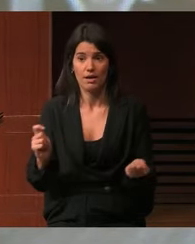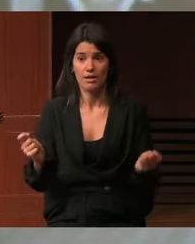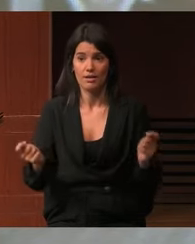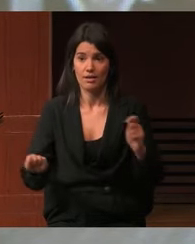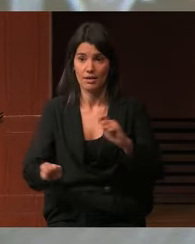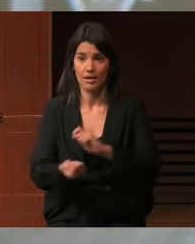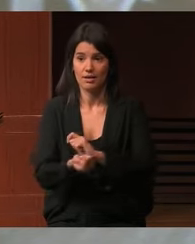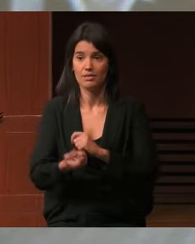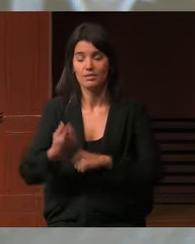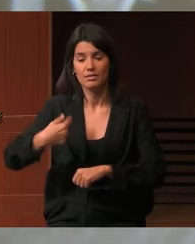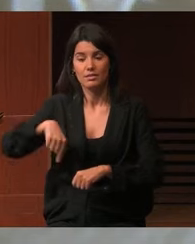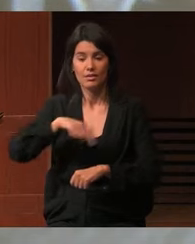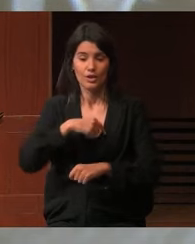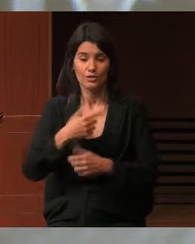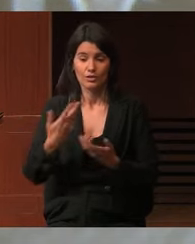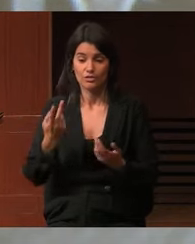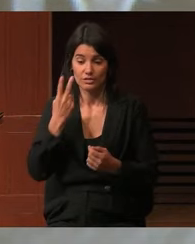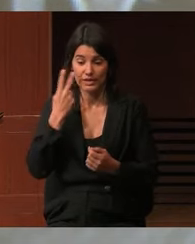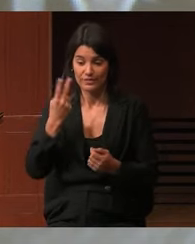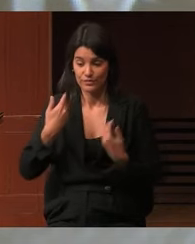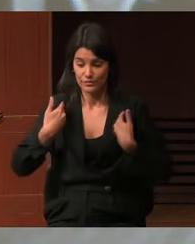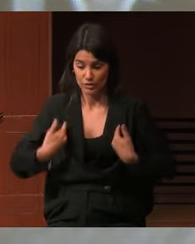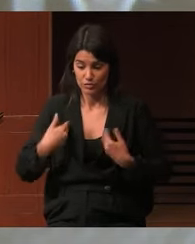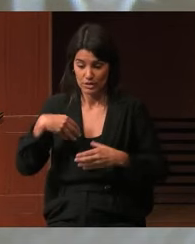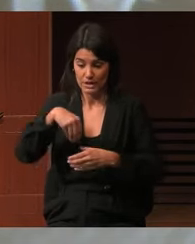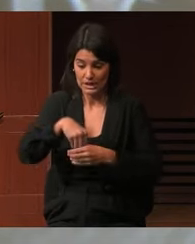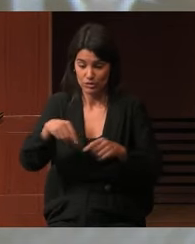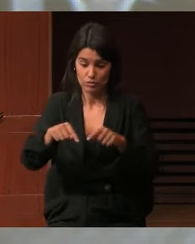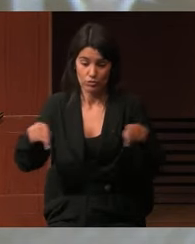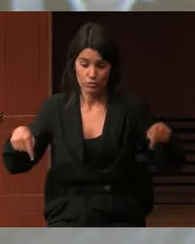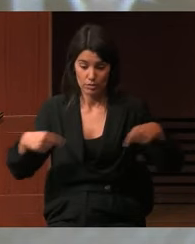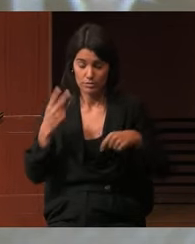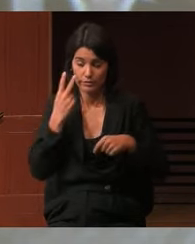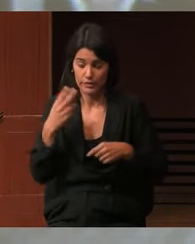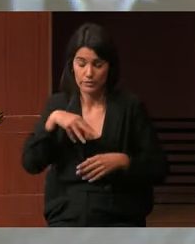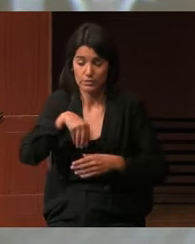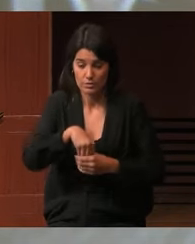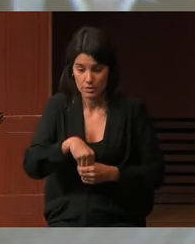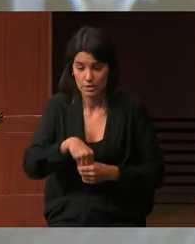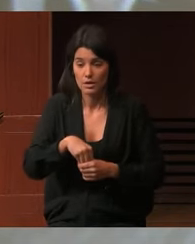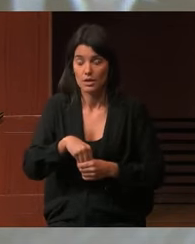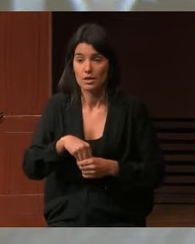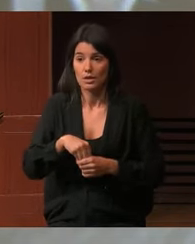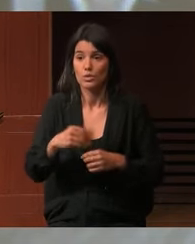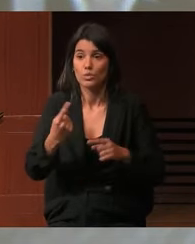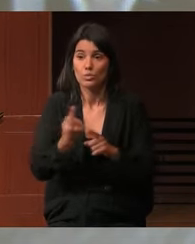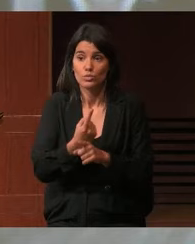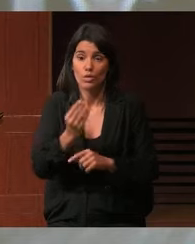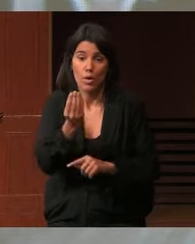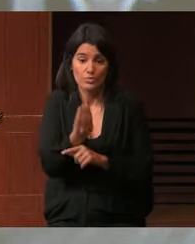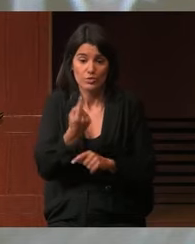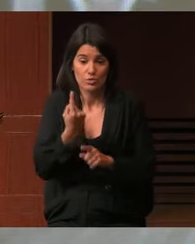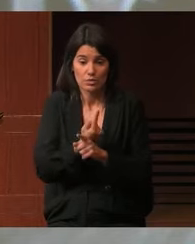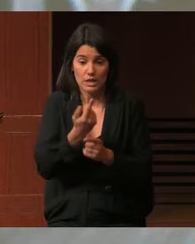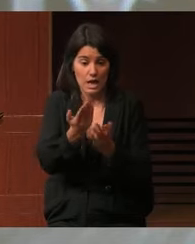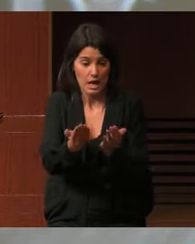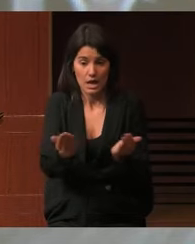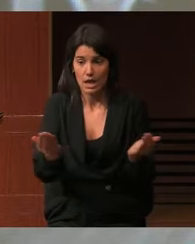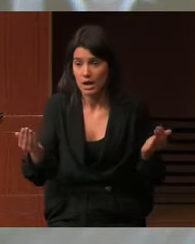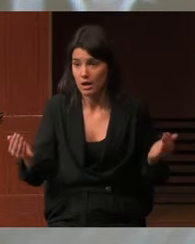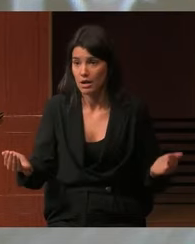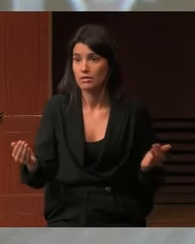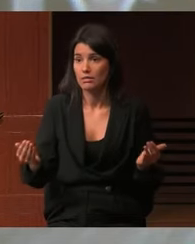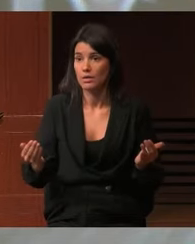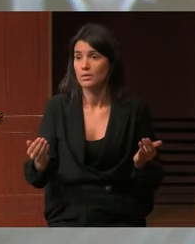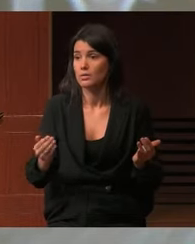espécie dentro de um habitat e em função e na função dos artefactos que temos ao dispor, sejam eles